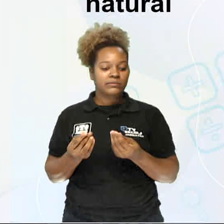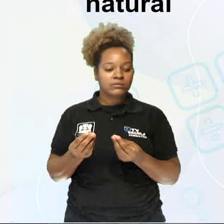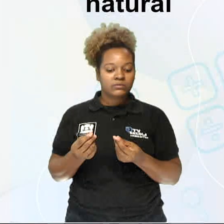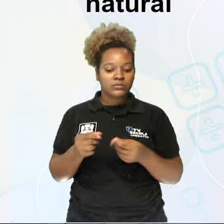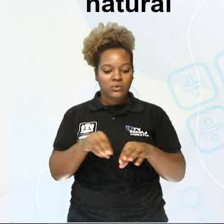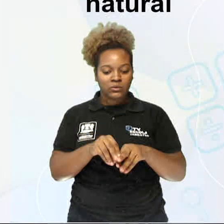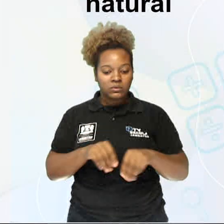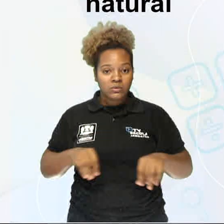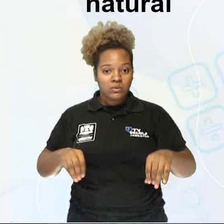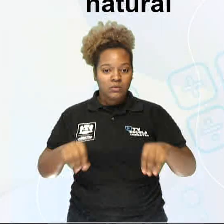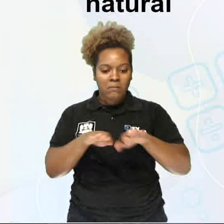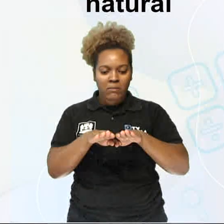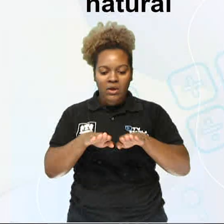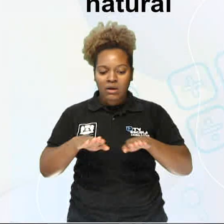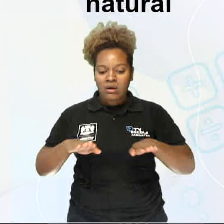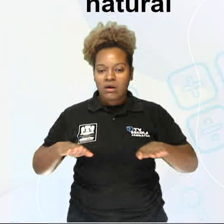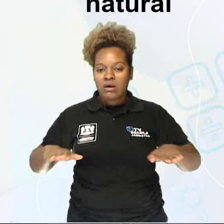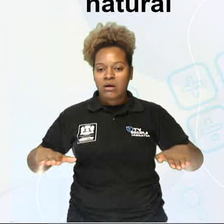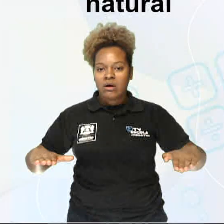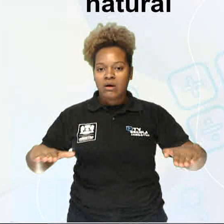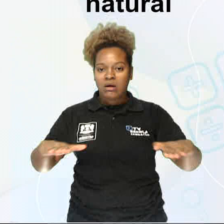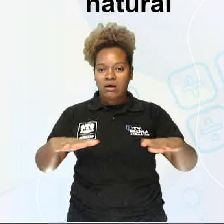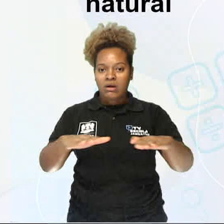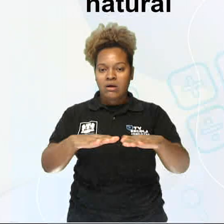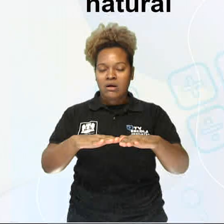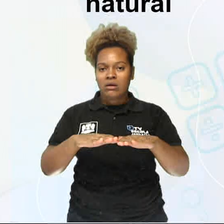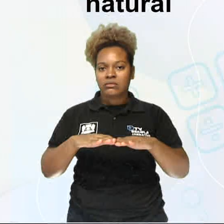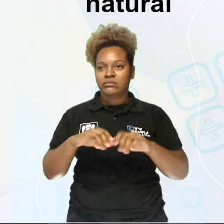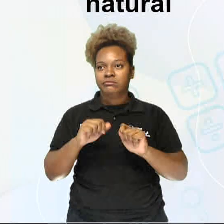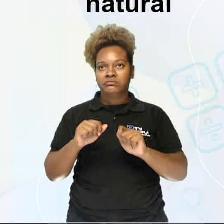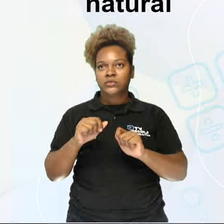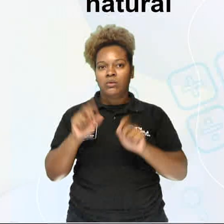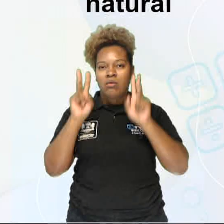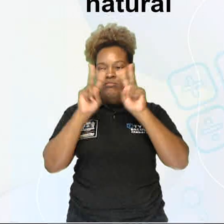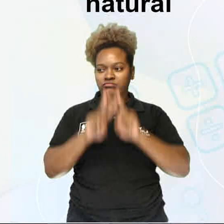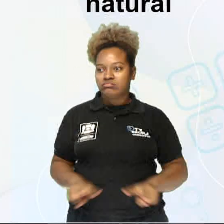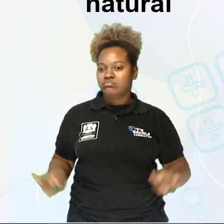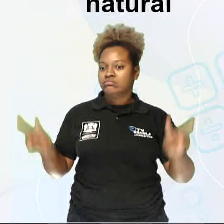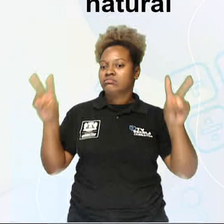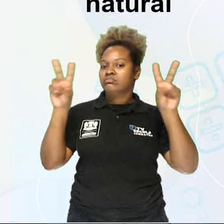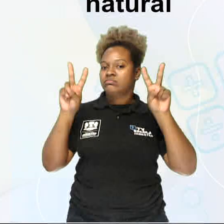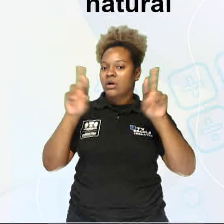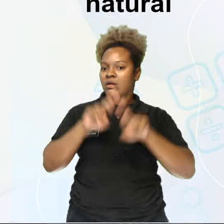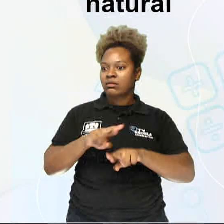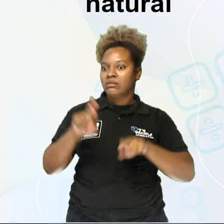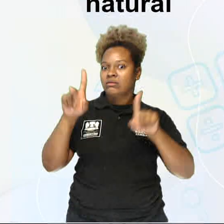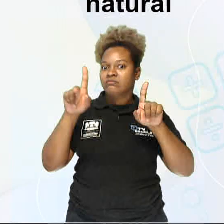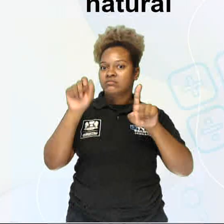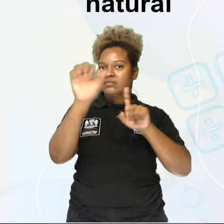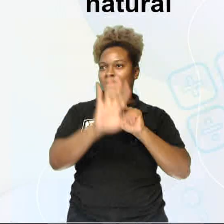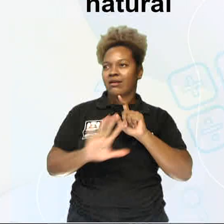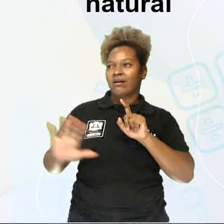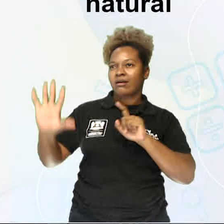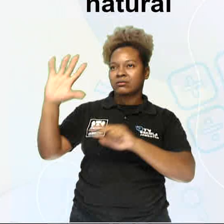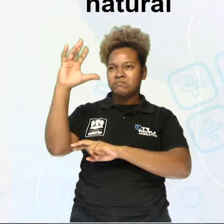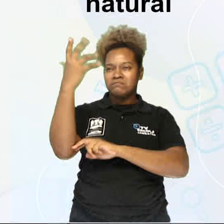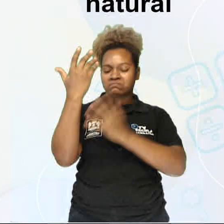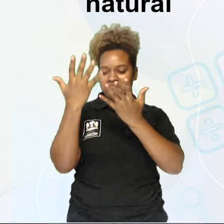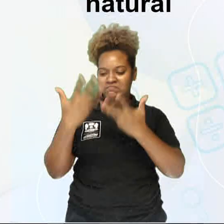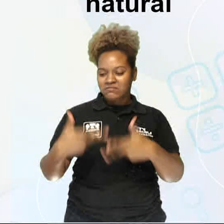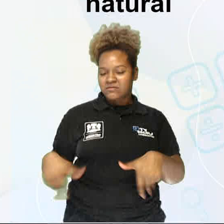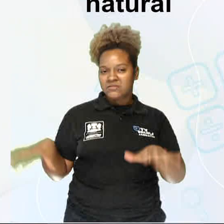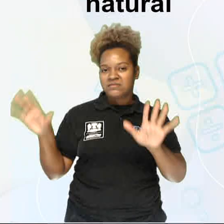pelo solo ele ser plano, né, possibilitou uma visão totalmente diferente da paisagem